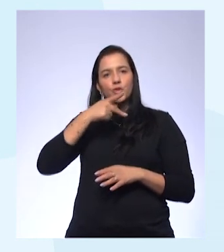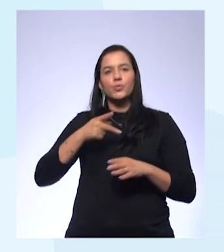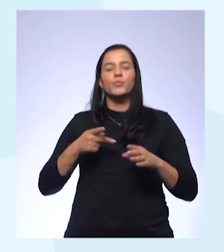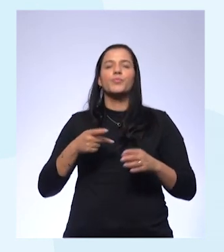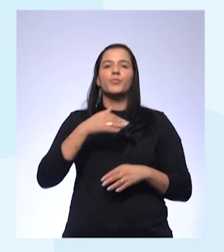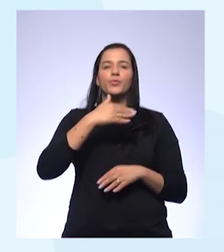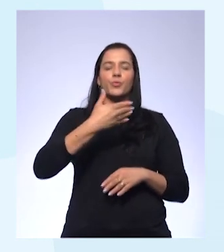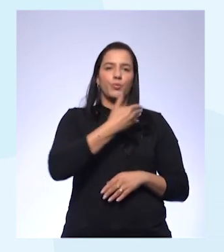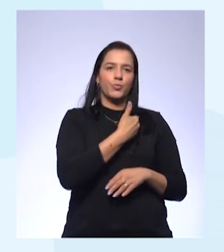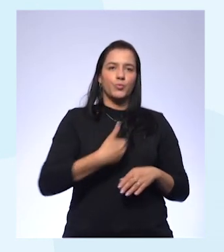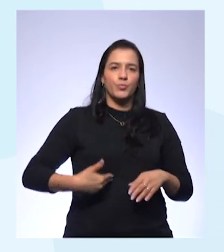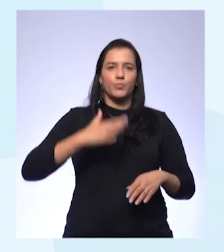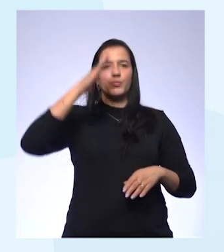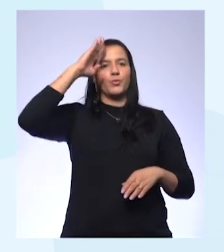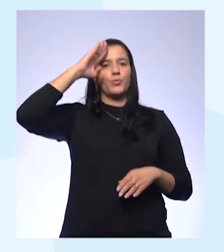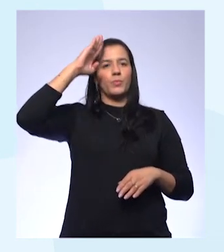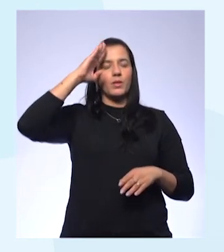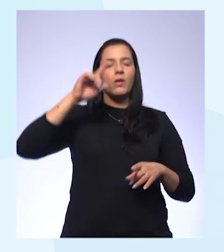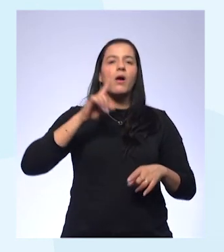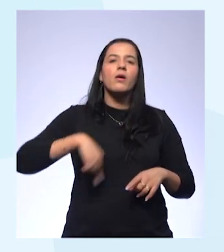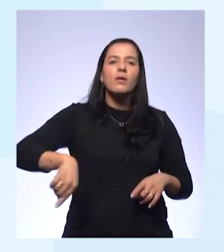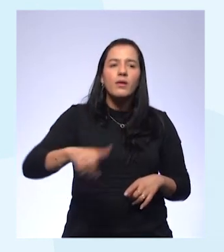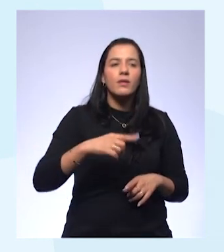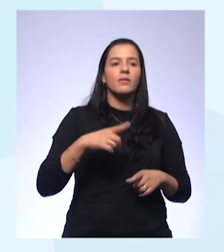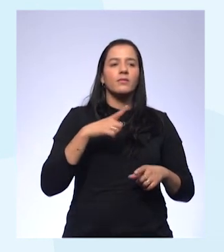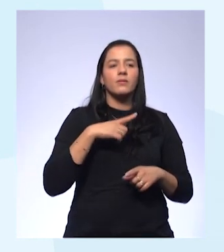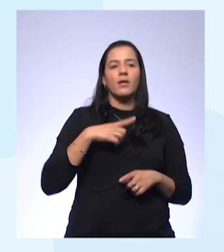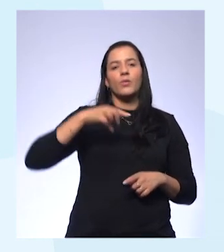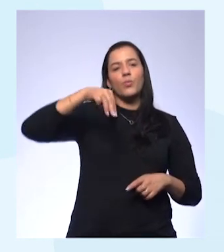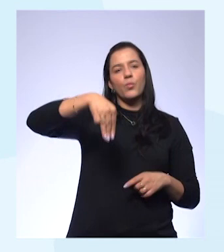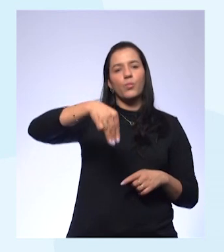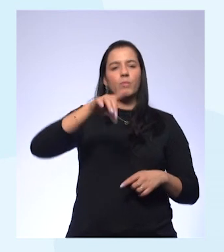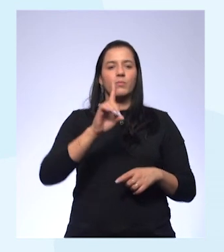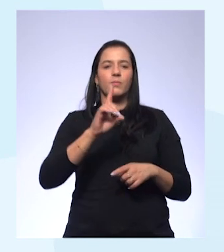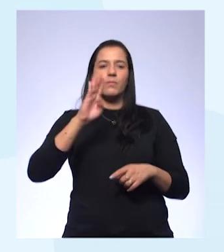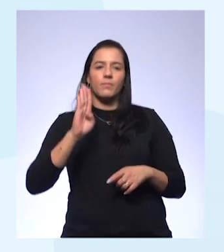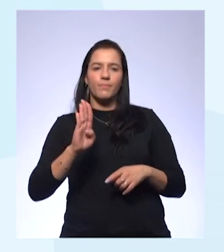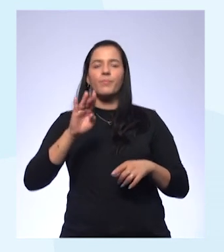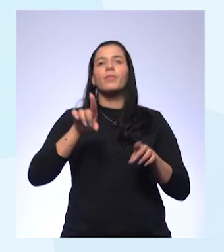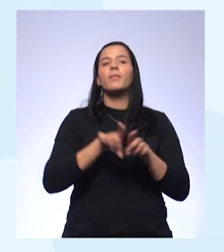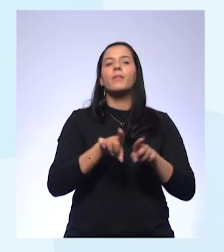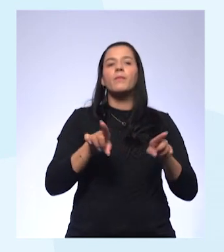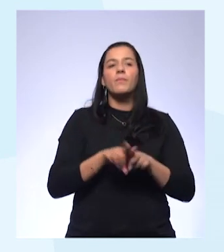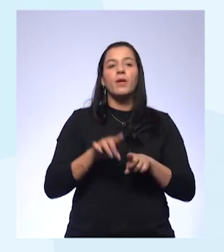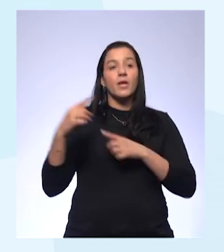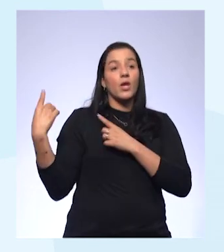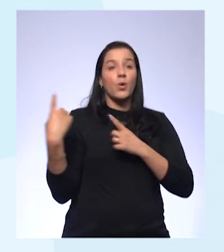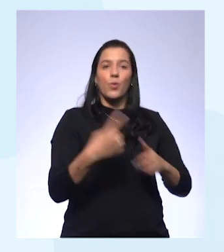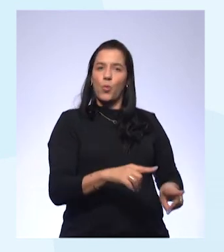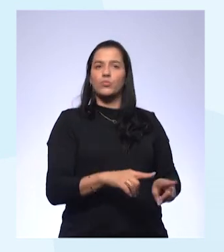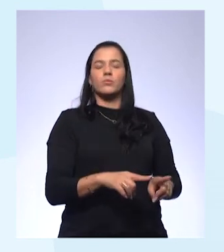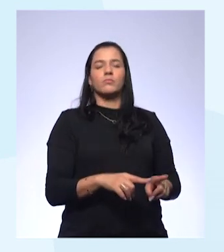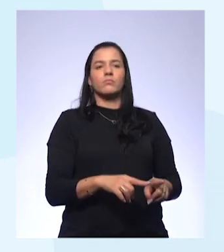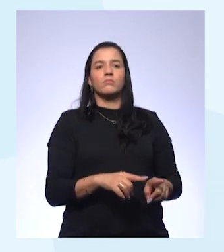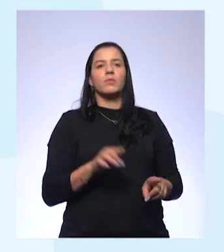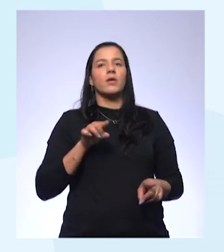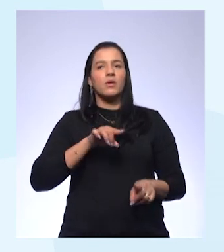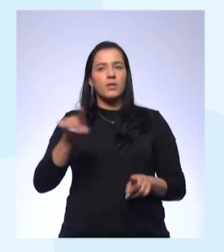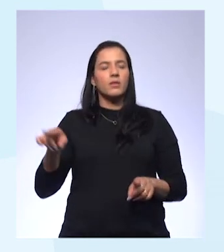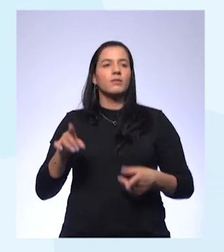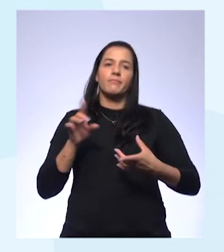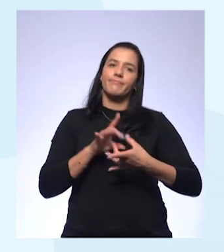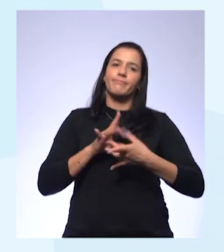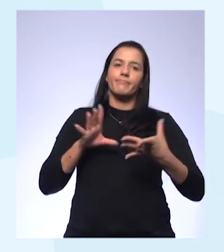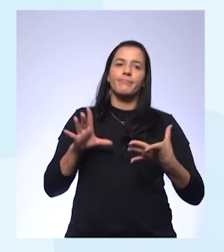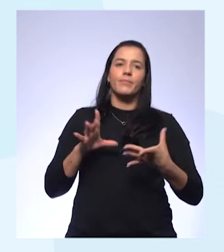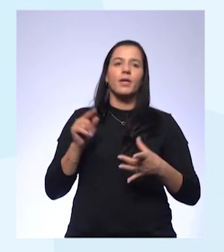e o MDB, que é a Mobilização Democrática Brasileira, que era a oposição permitida, vamos